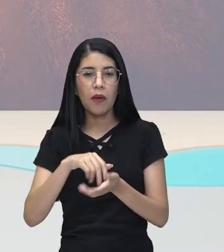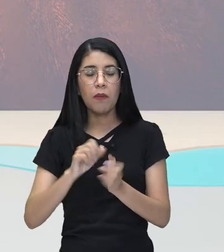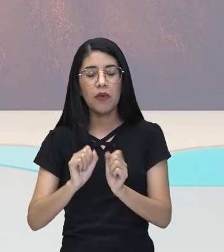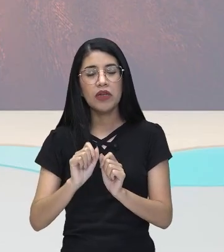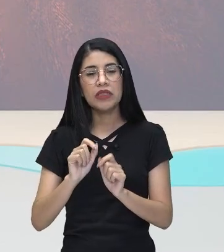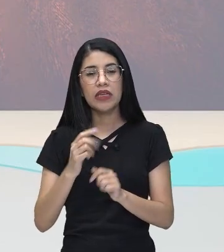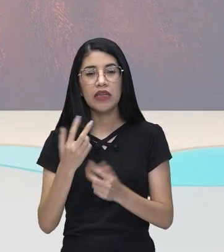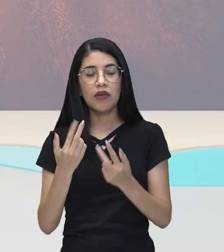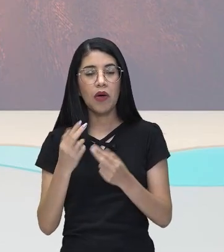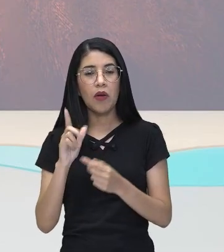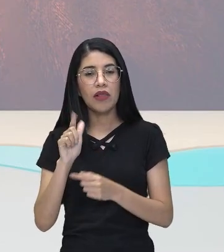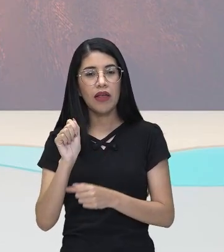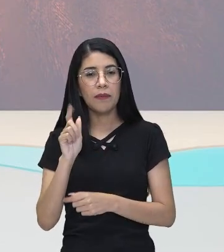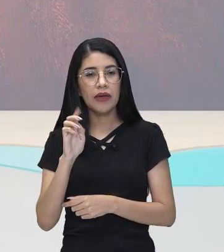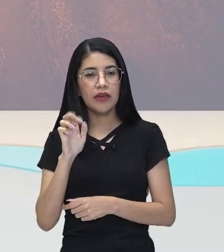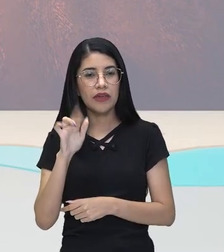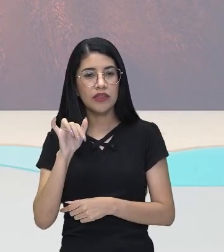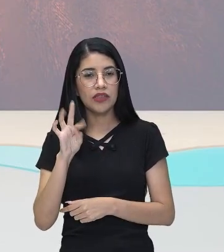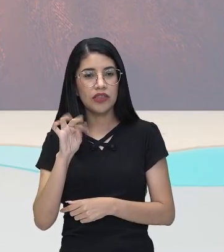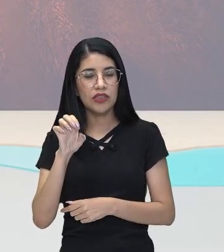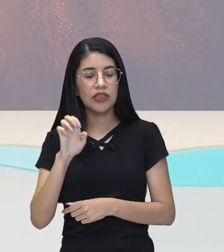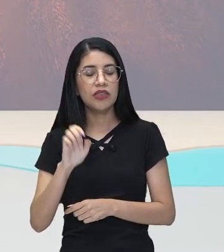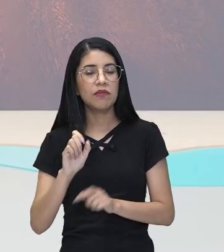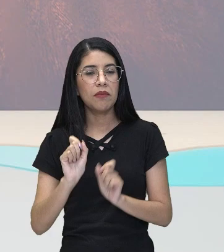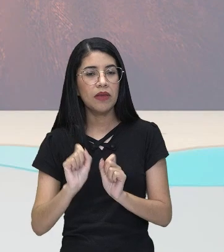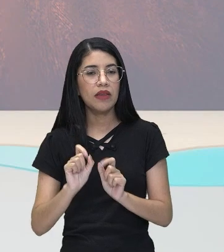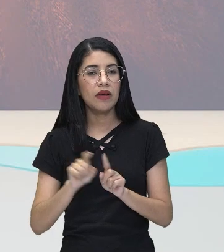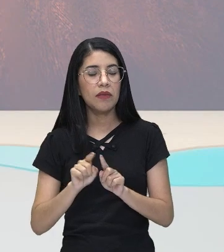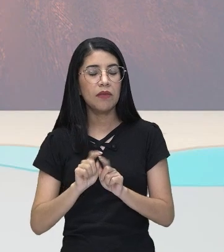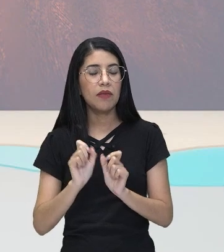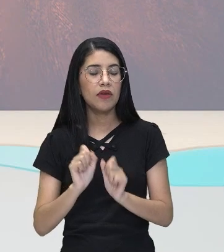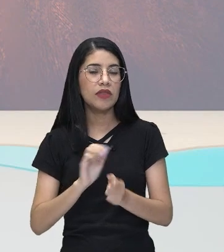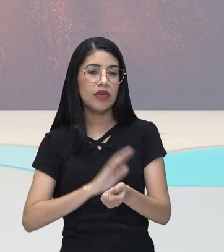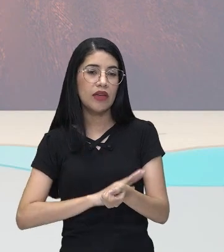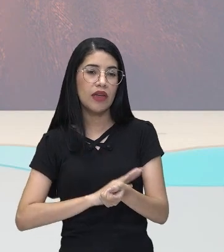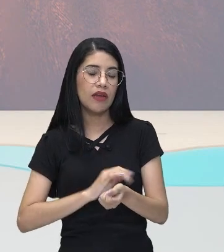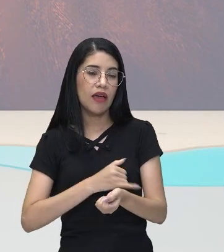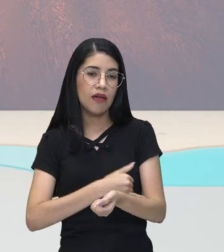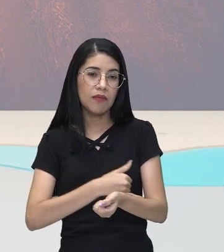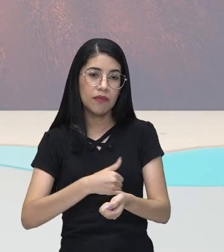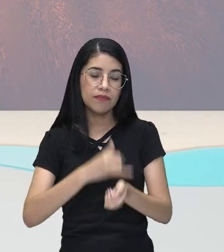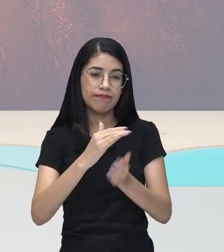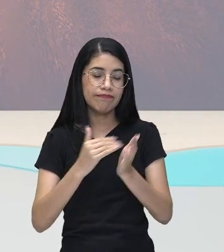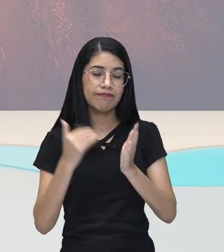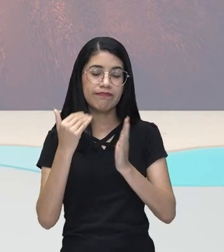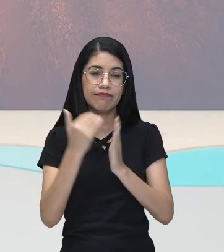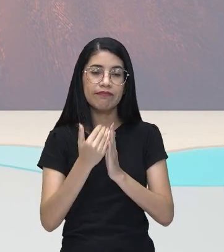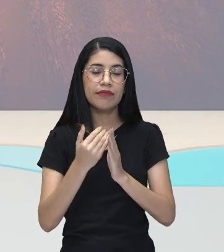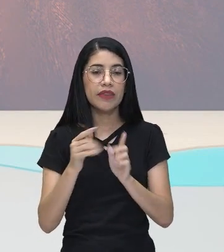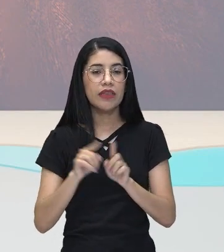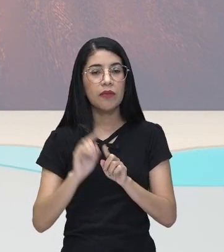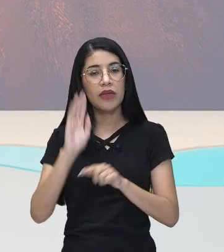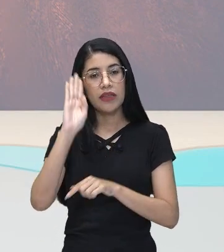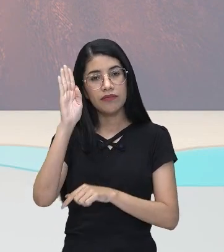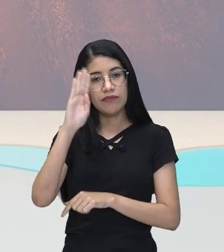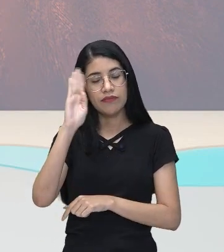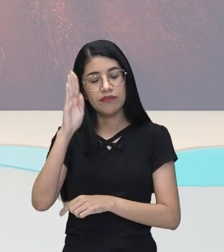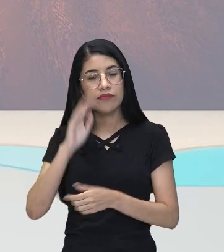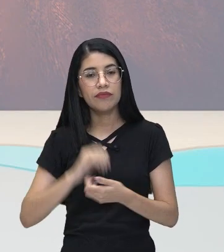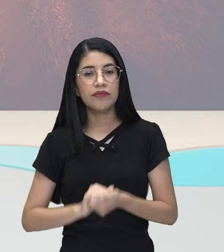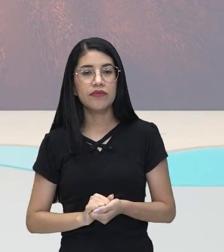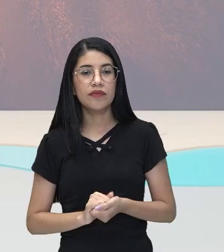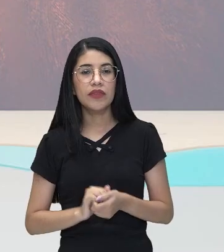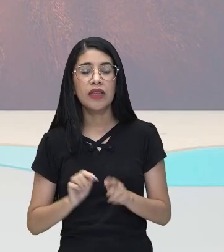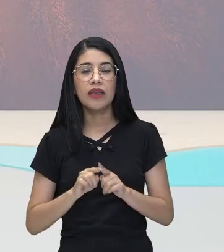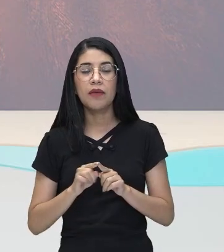mas também pode ser por causa do excesso de triglicerídeo, causa essa tontura, tá? O próximo ali, ó, diminuição do